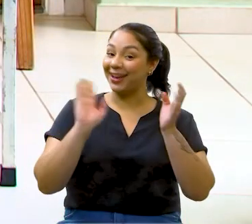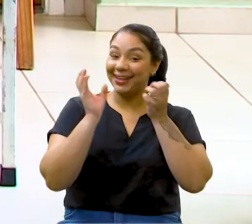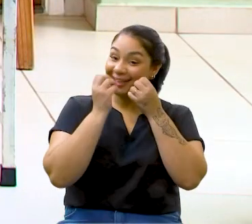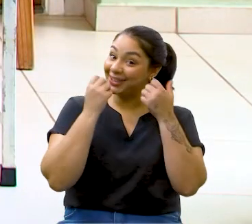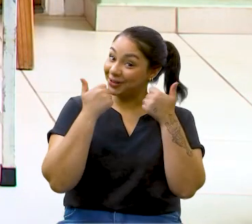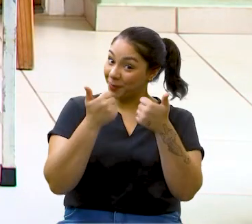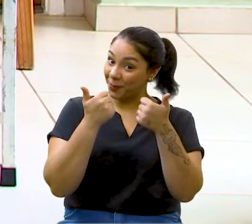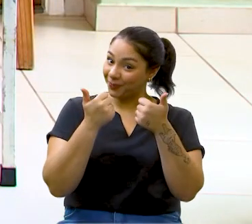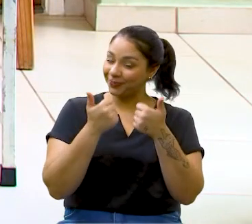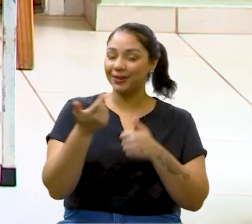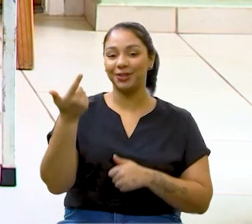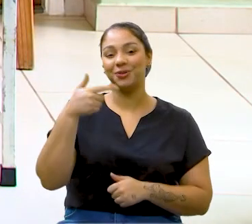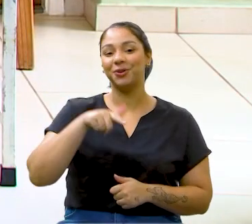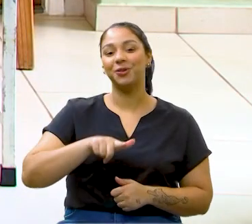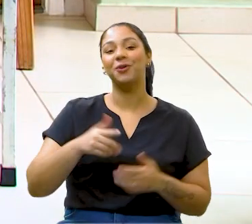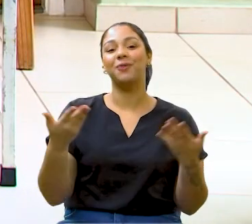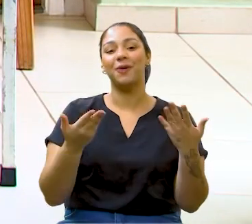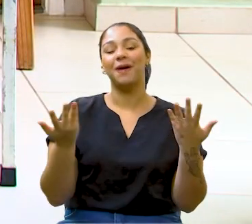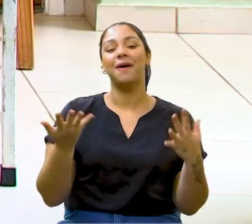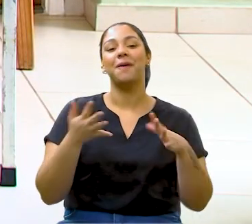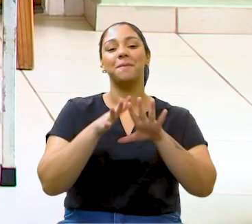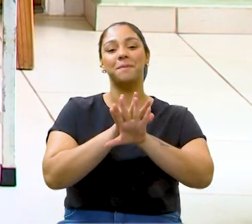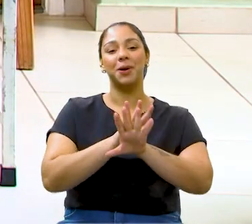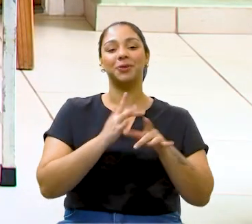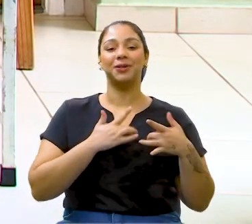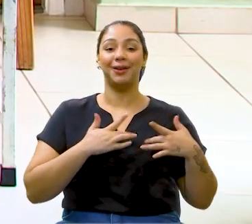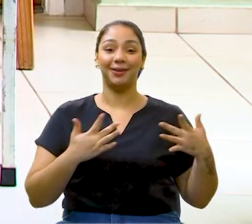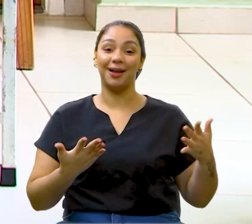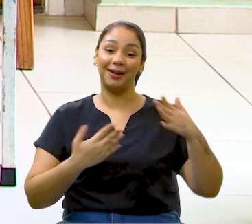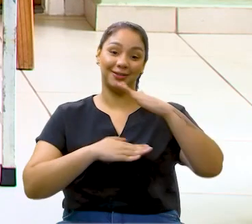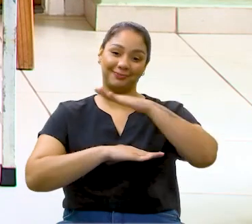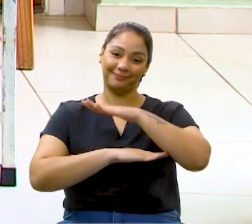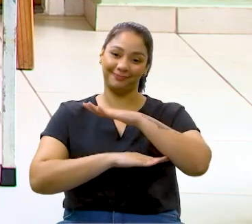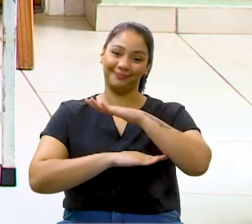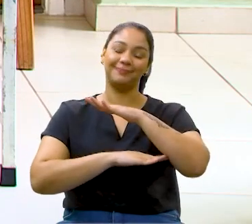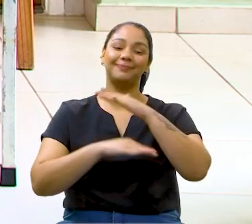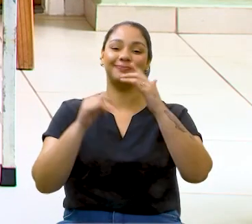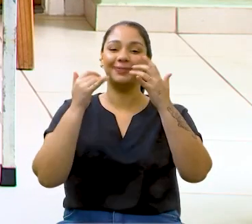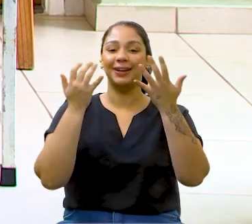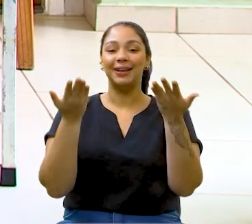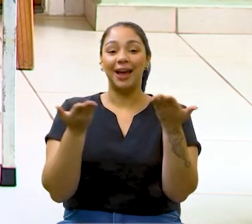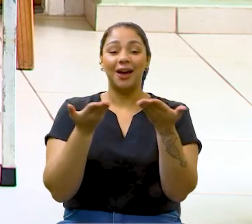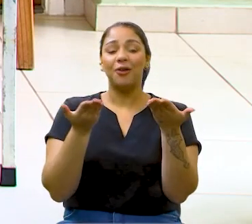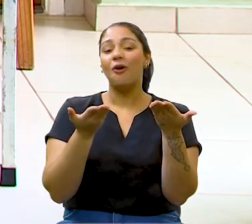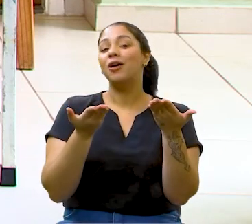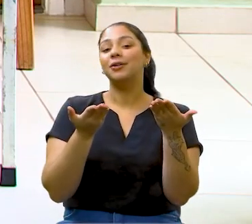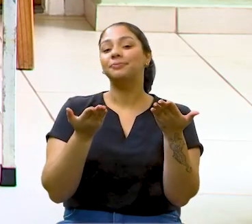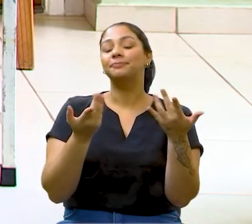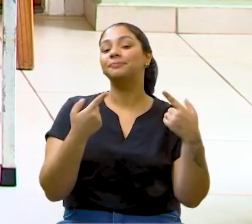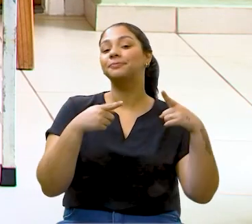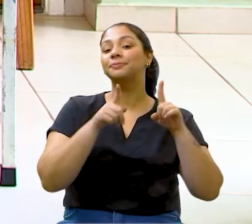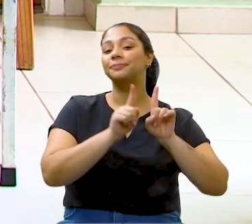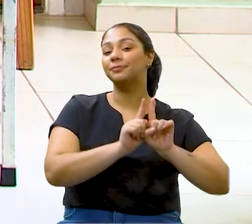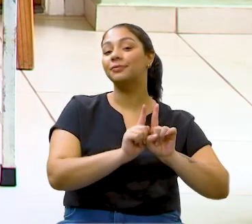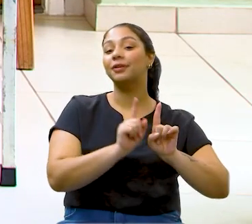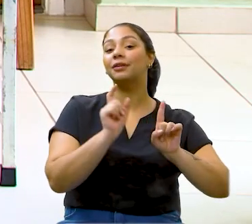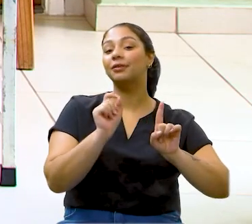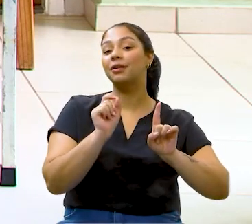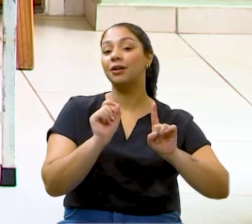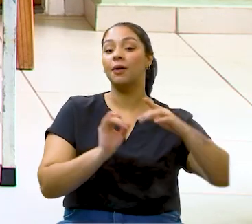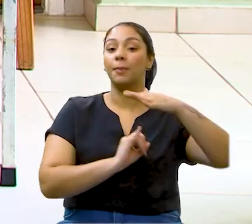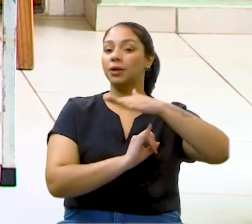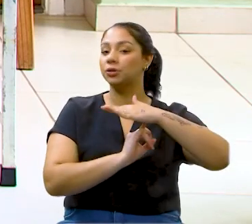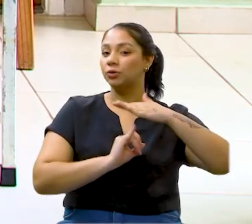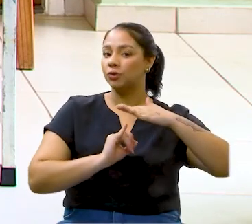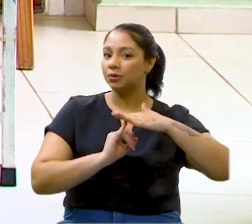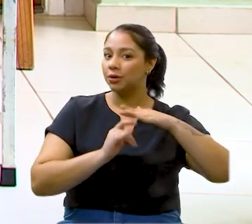Oi, gente, tudo bom? Mais um Mãos Solidárias no ar aqui na TV Câmara Campinas para a gente conhecer a história de mais uma